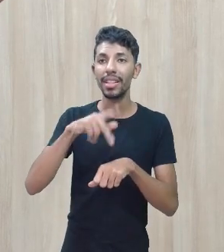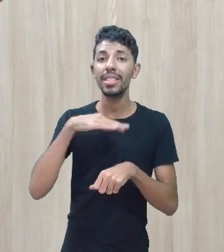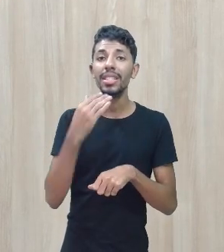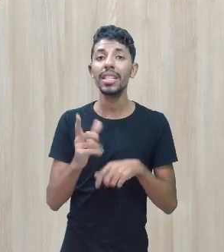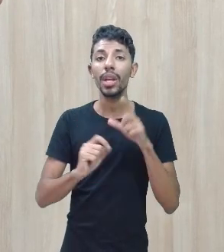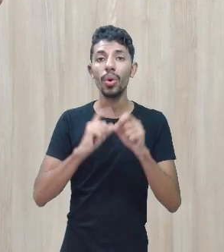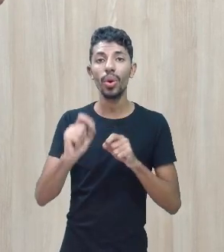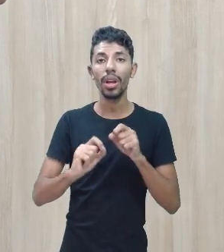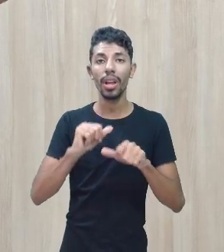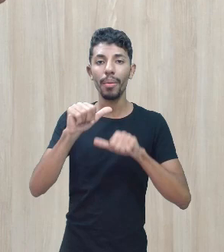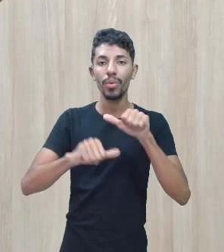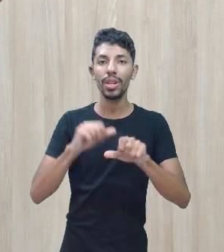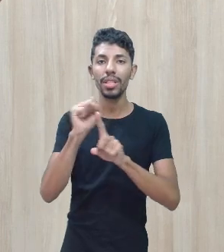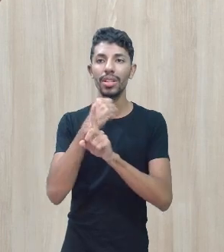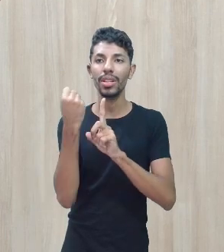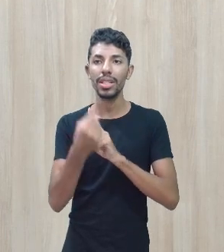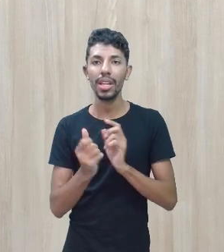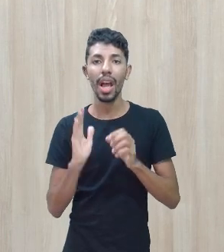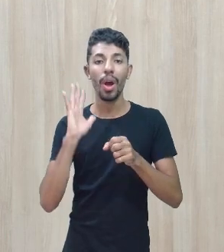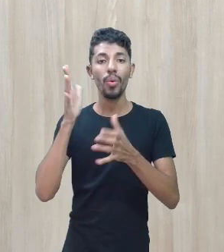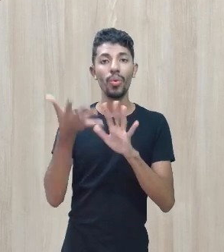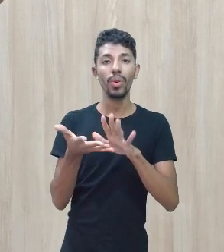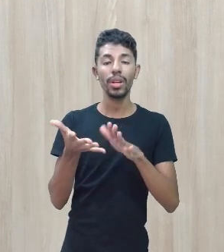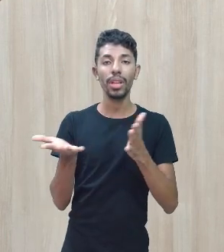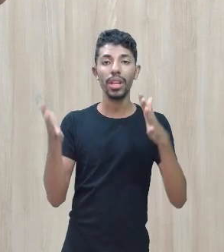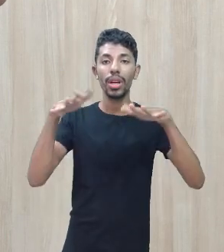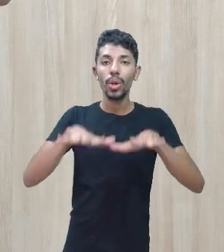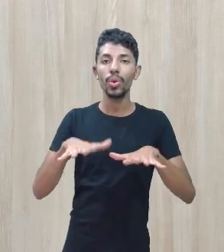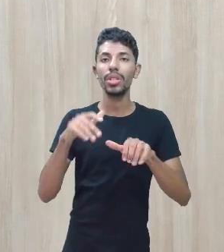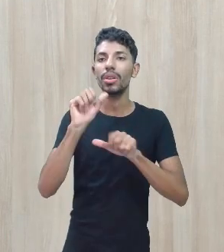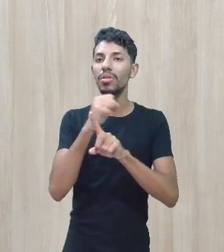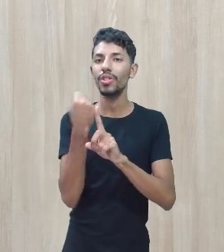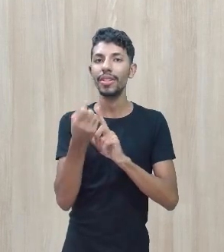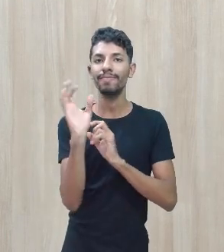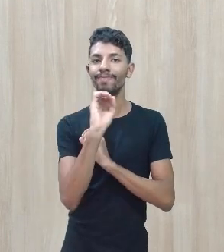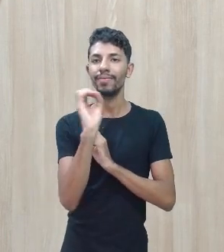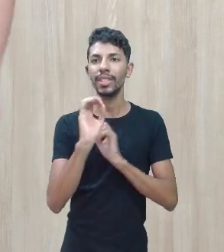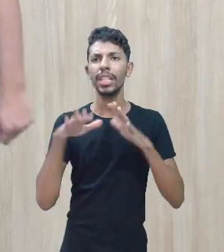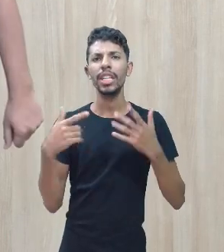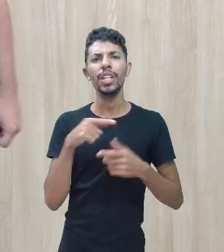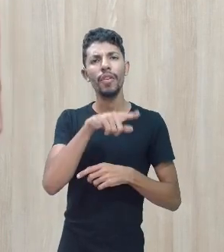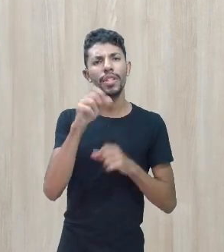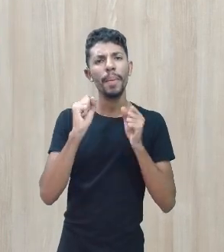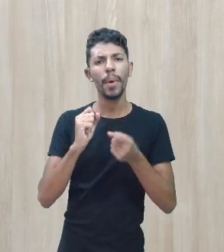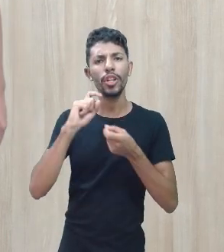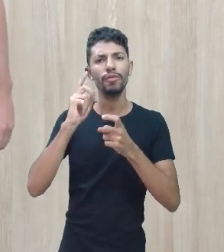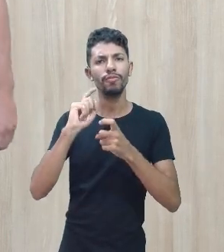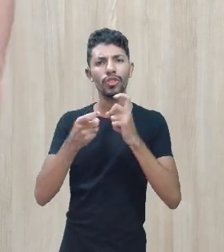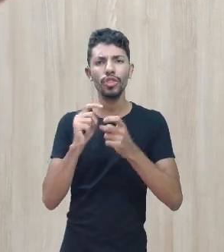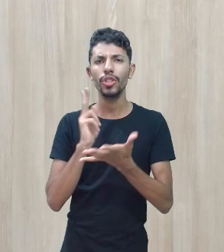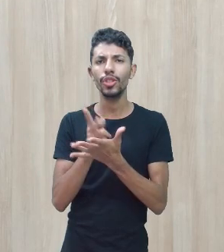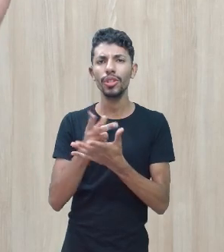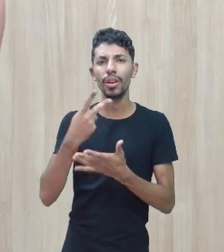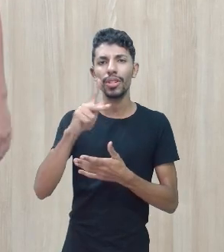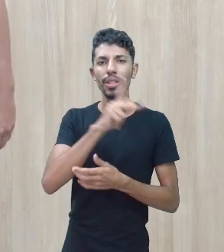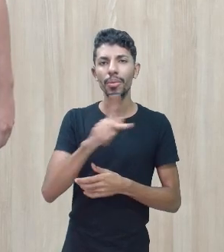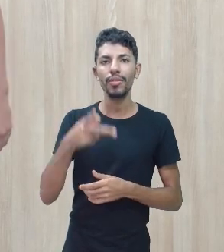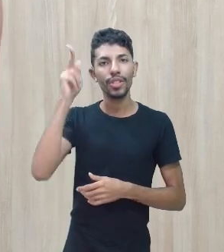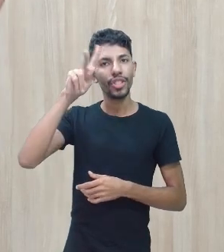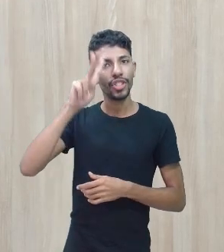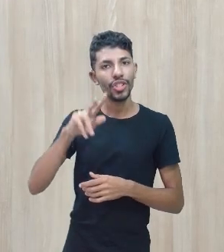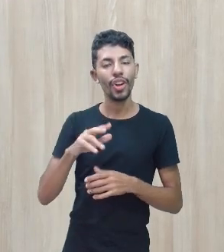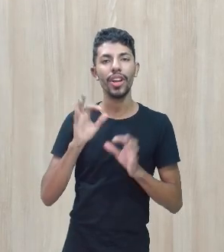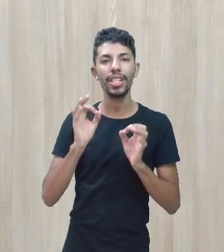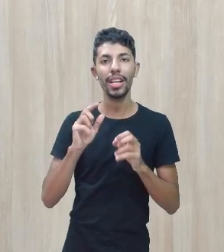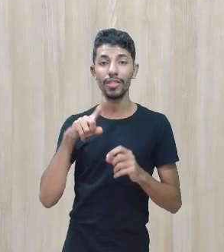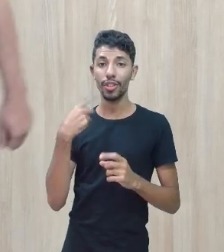Brasil permanece de uma forma muito parecida com o que era quando colônia de Portugal. Então continue discutindo essa questão com seu professor de História, sua professora, e a gente